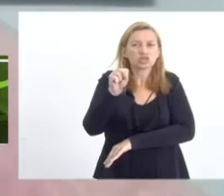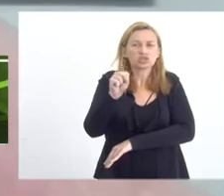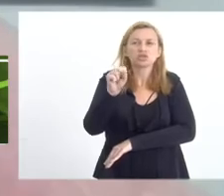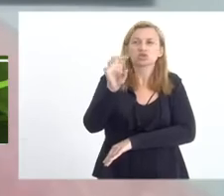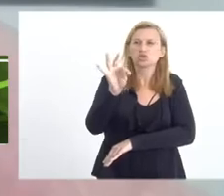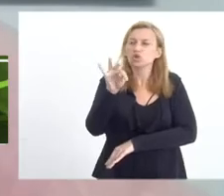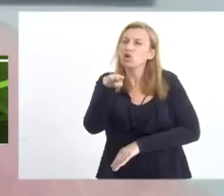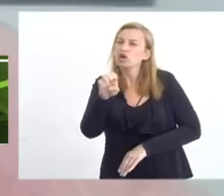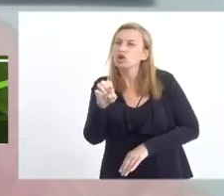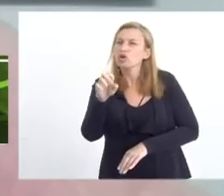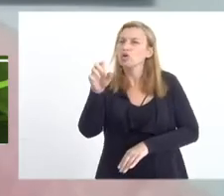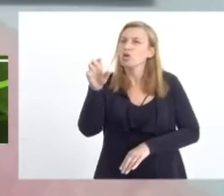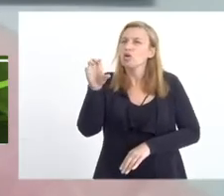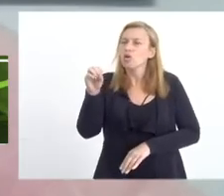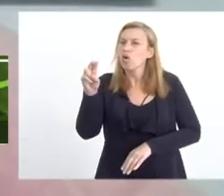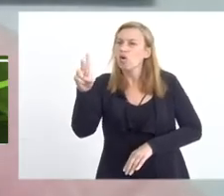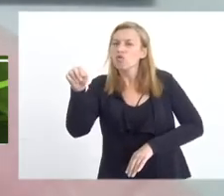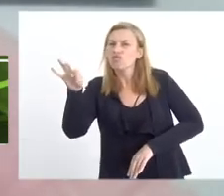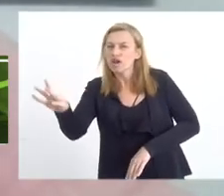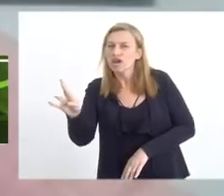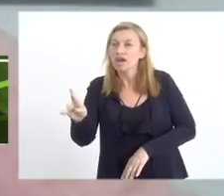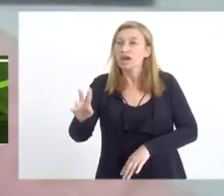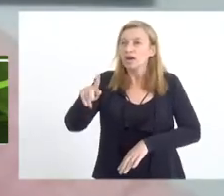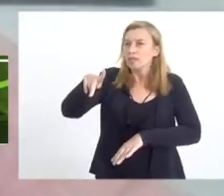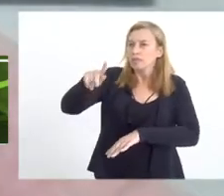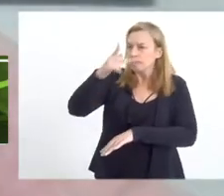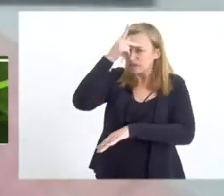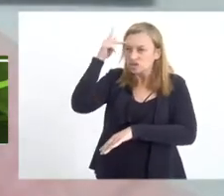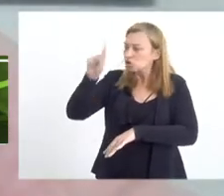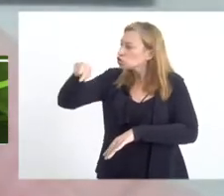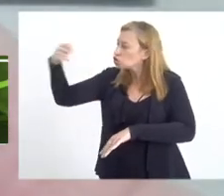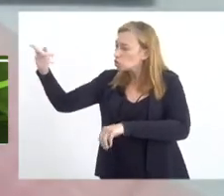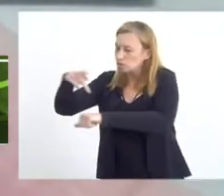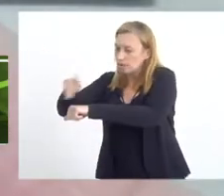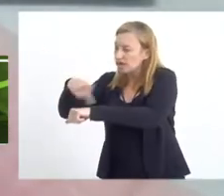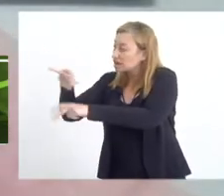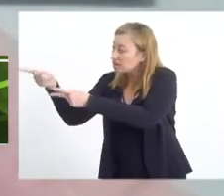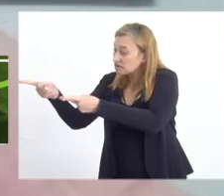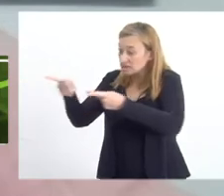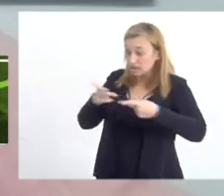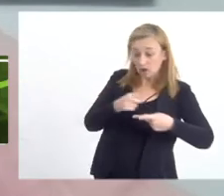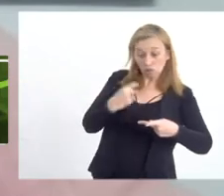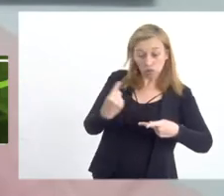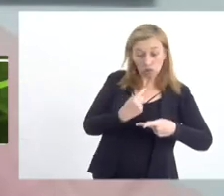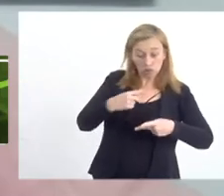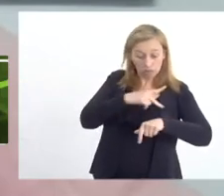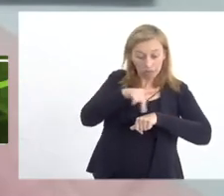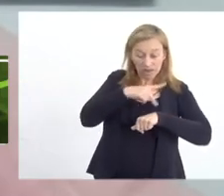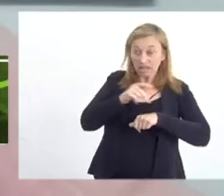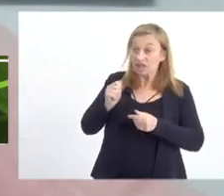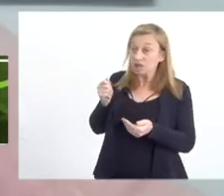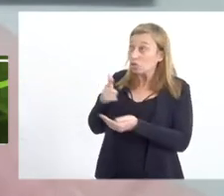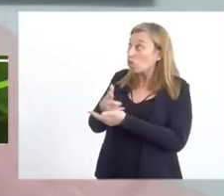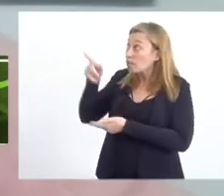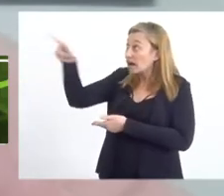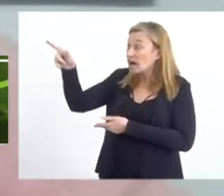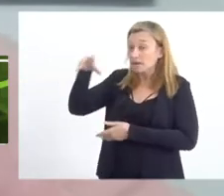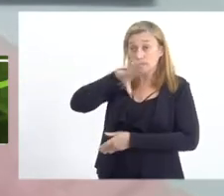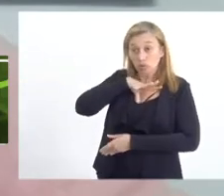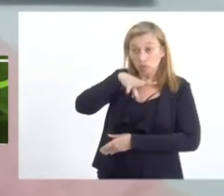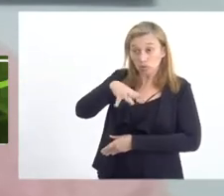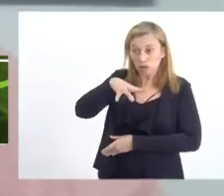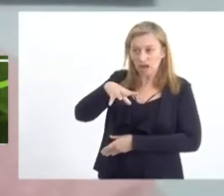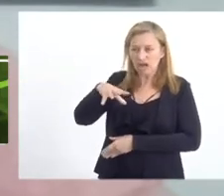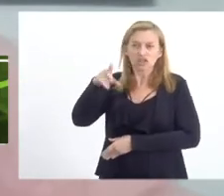as pessoas, né, os cidadãos de outros países que quiserem vir para o nosso país, eles compram uma passagem aérea lá em Portugal, nos